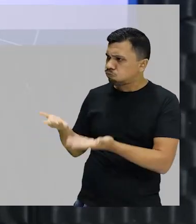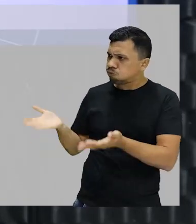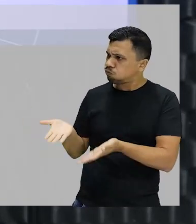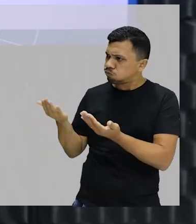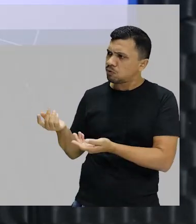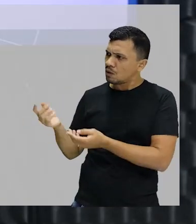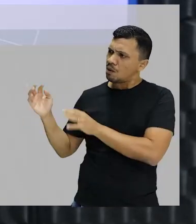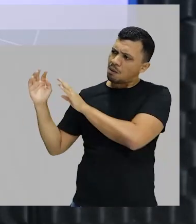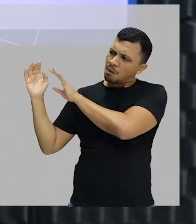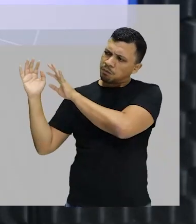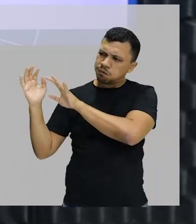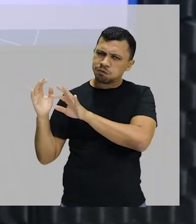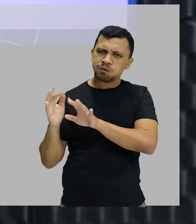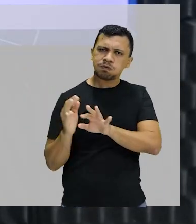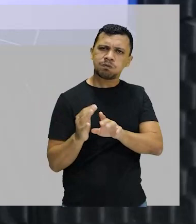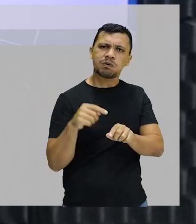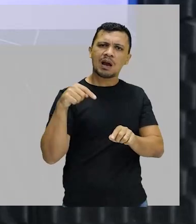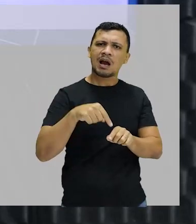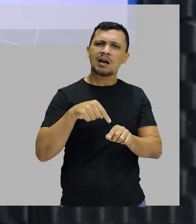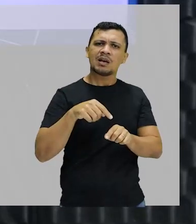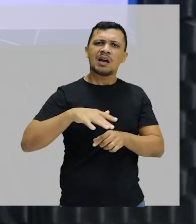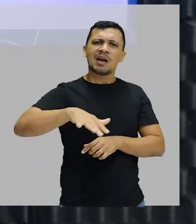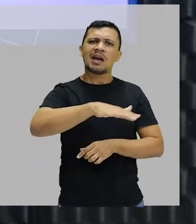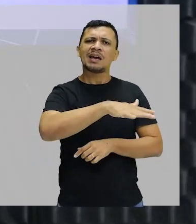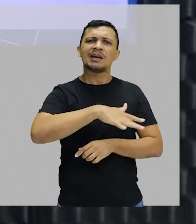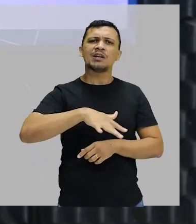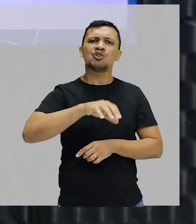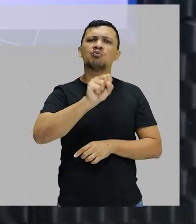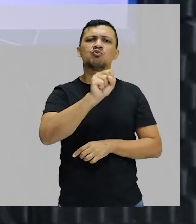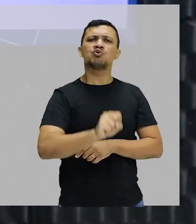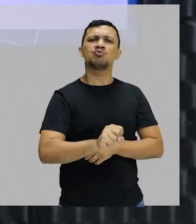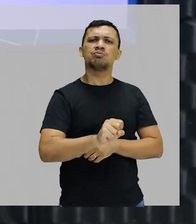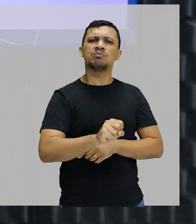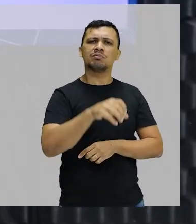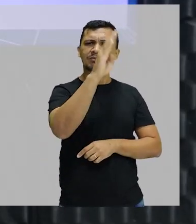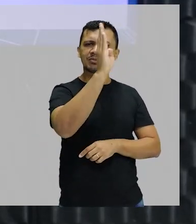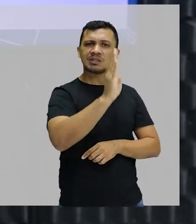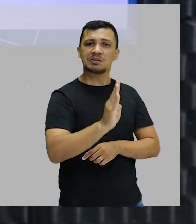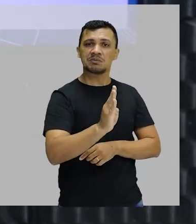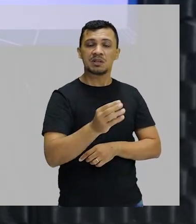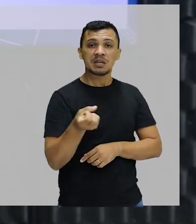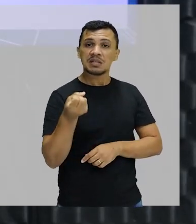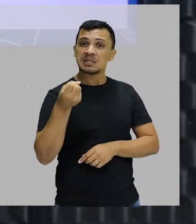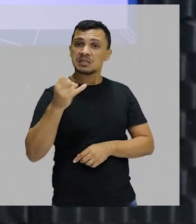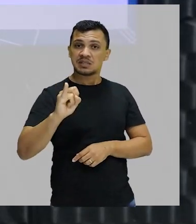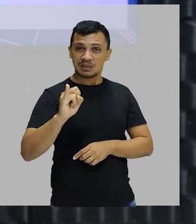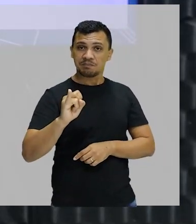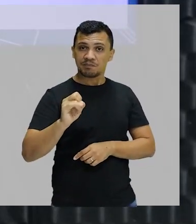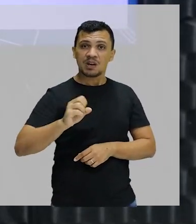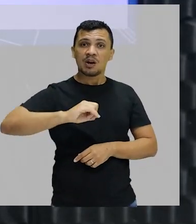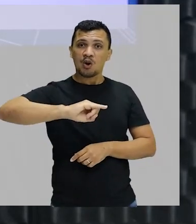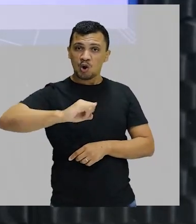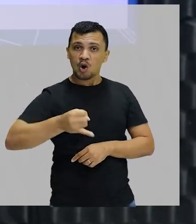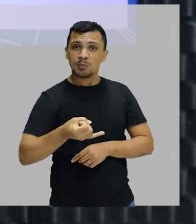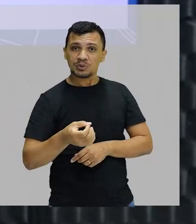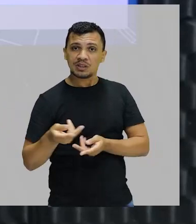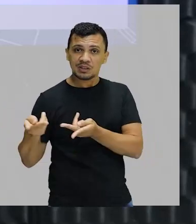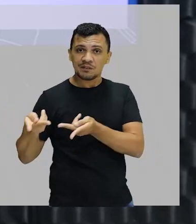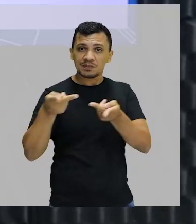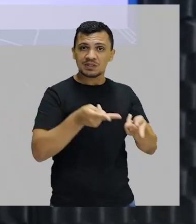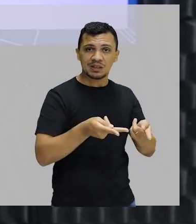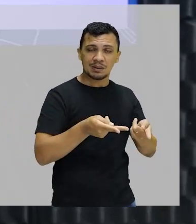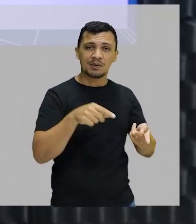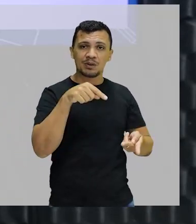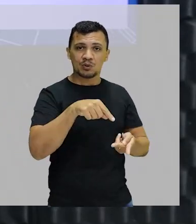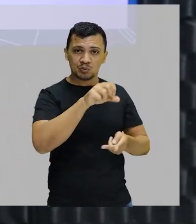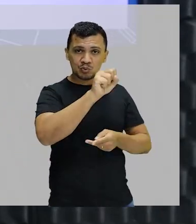e que se alojaram principalmente ali na região sul do país. Então, se você já teve a oportunidade de visitar os estados do sul, Paraná, Santa Catarina